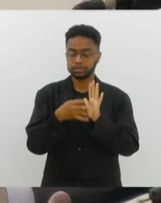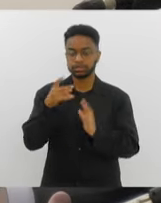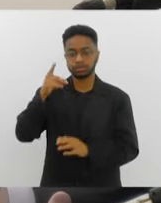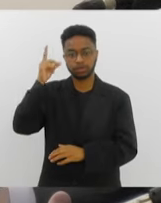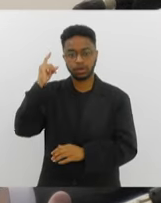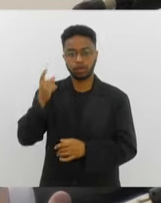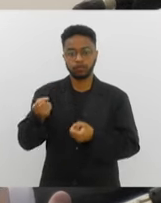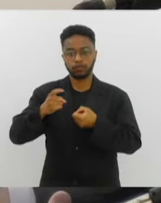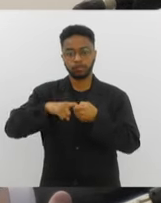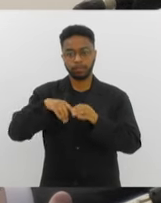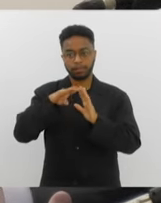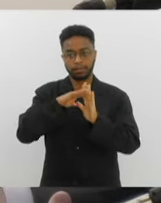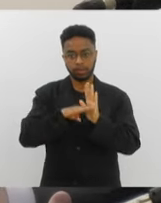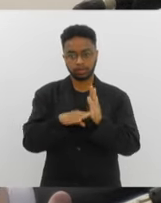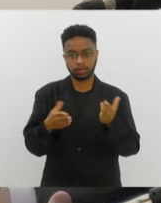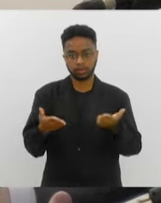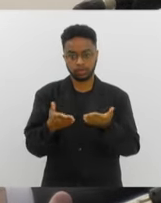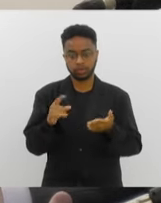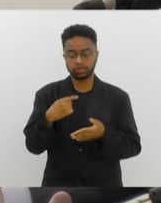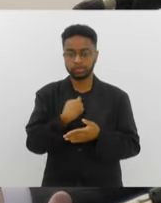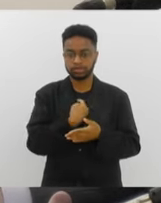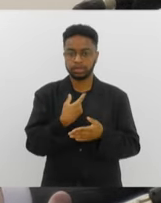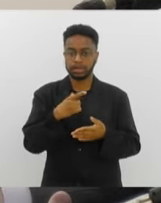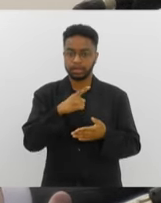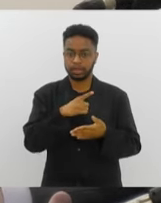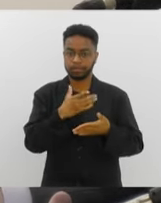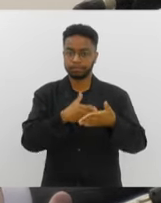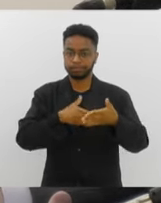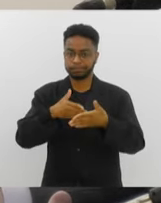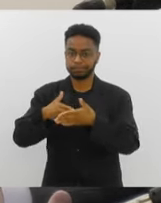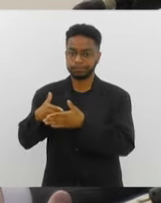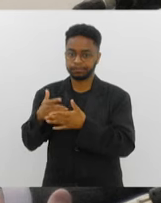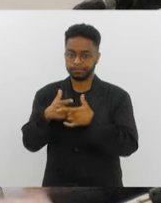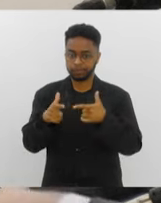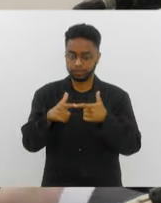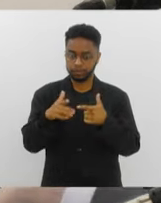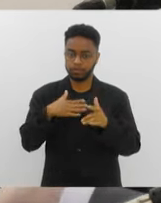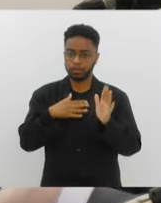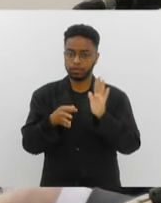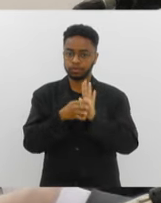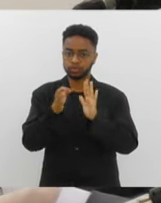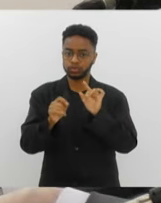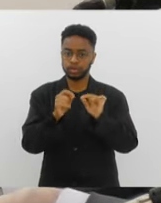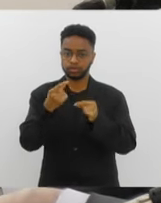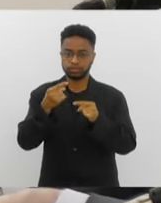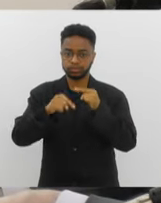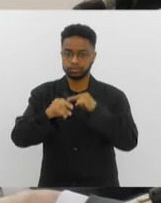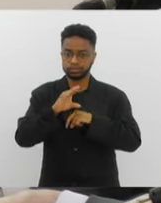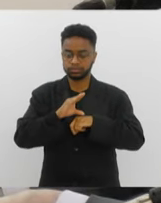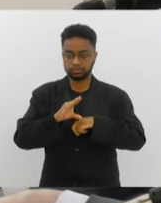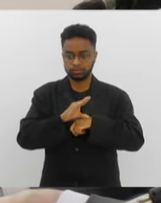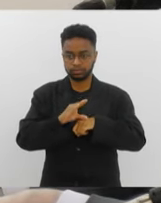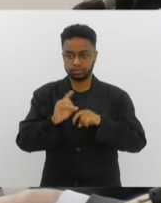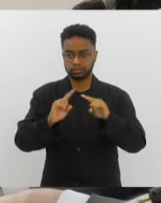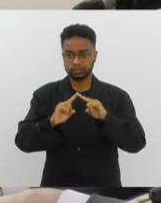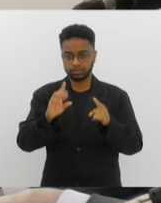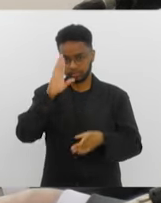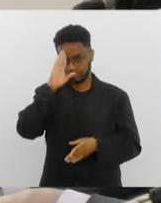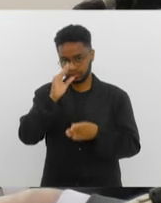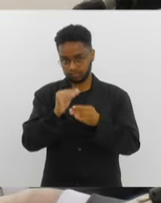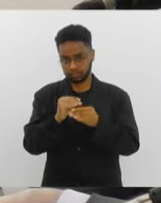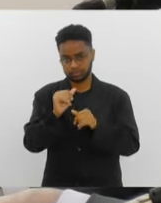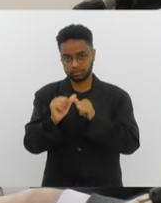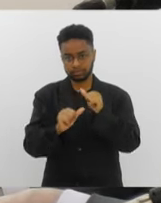pauta agora, a gente está tendo esse problema. Então, assim, o meu parecer seria pela inconstitucionalidade, concluindo